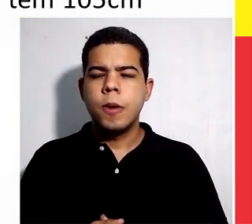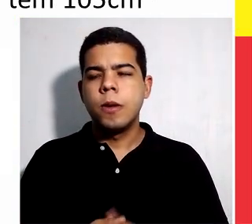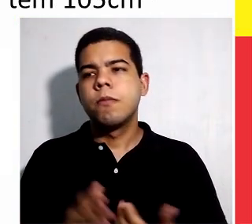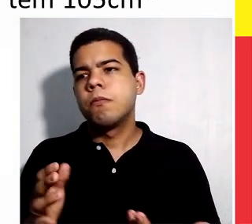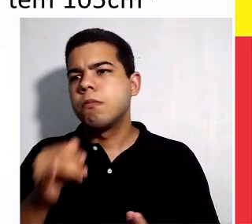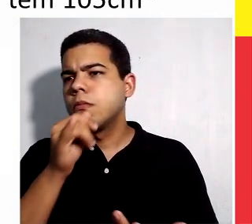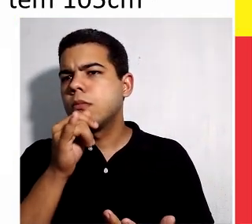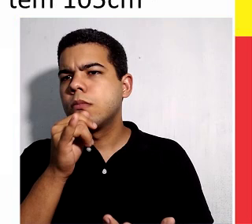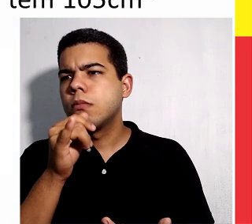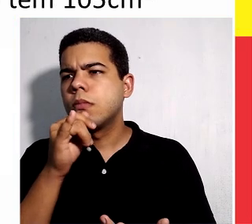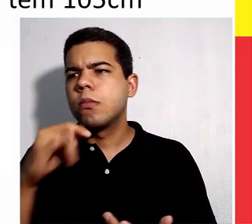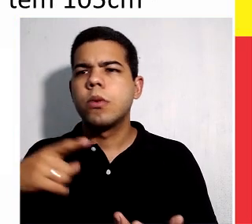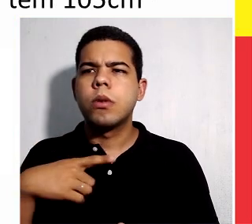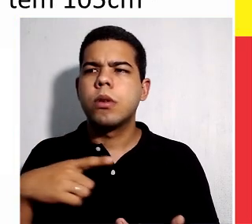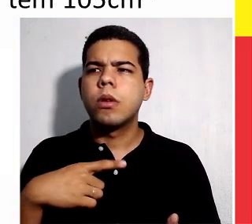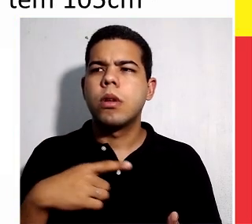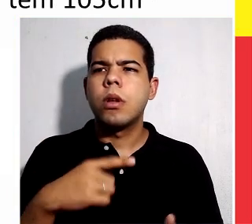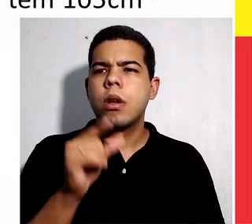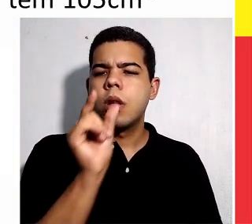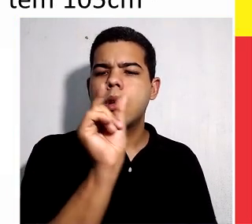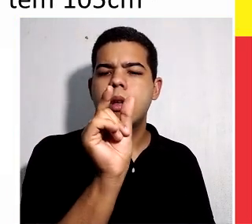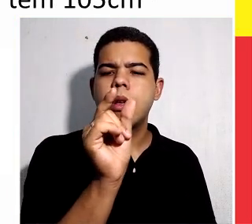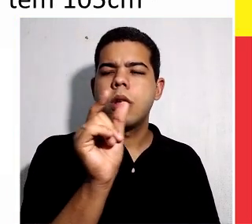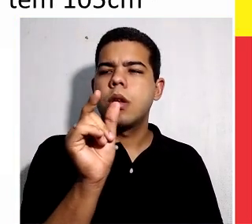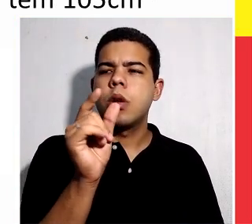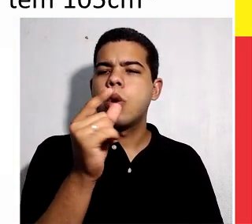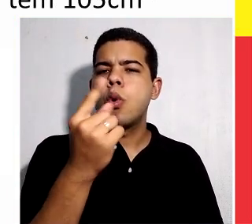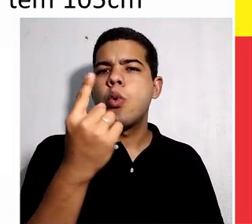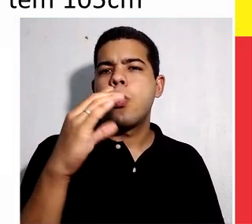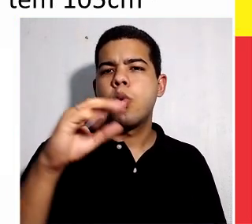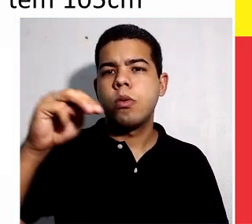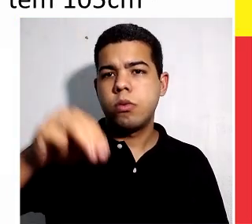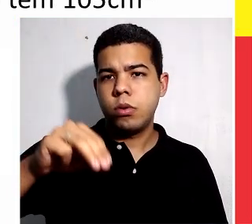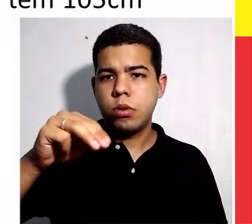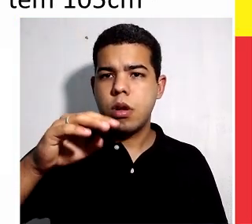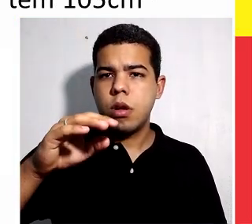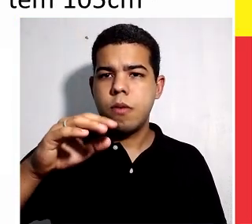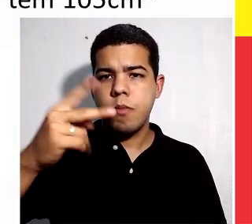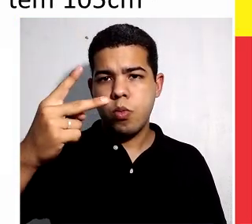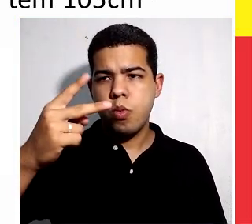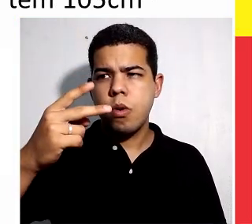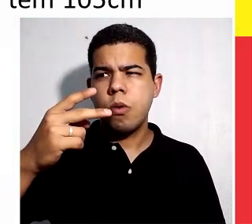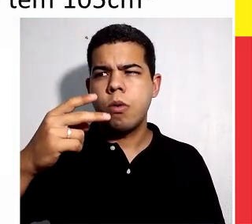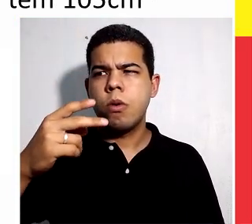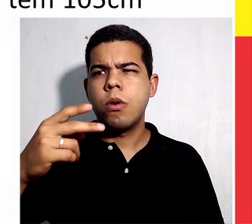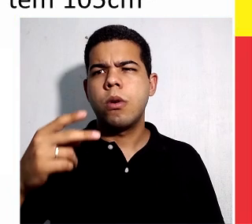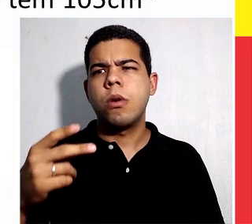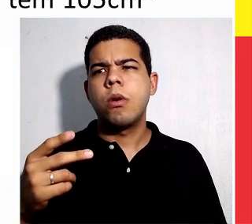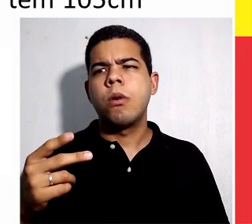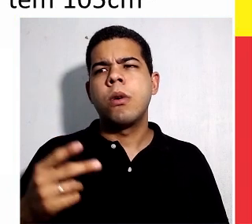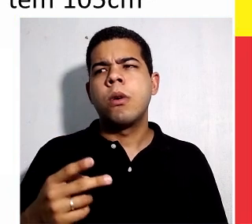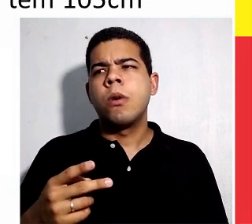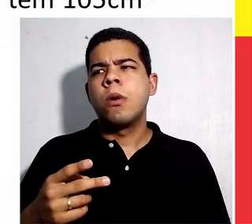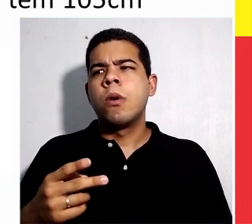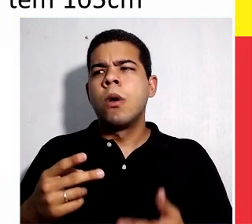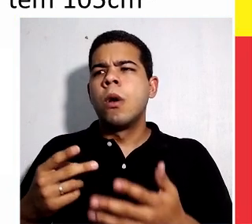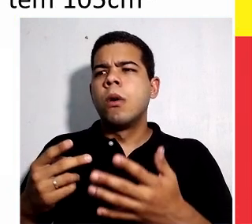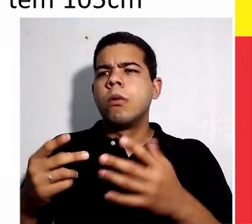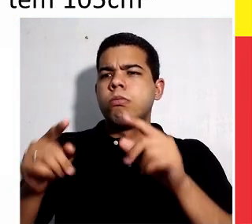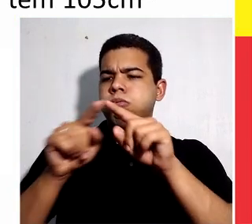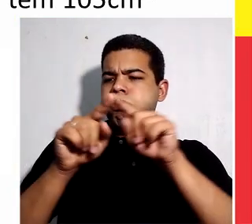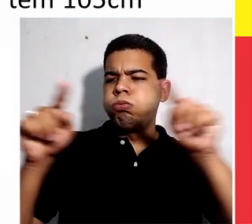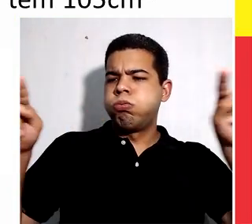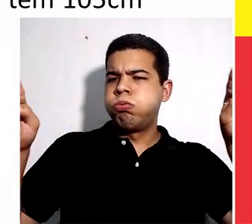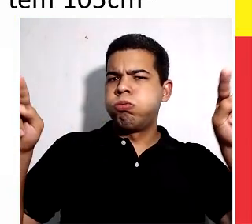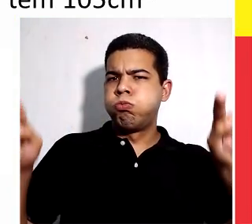vai ver aqui, ó, sendo 1 centímetro quadrado, a área de cada quadradinho da malha quadriculada, qual é a